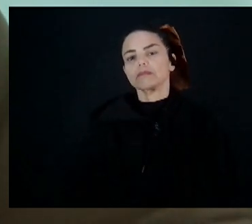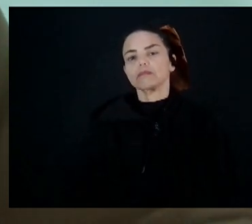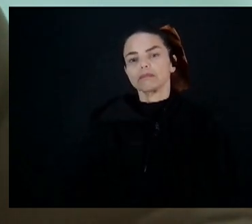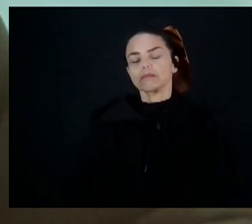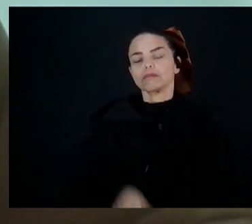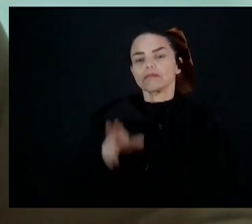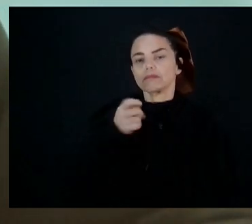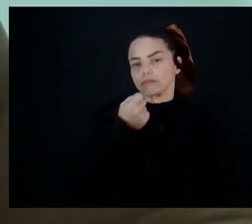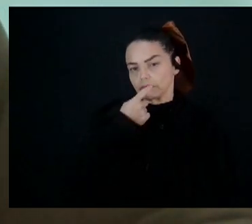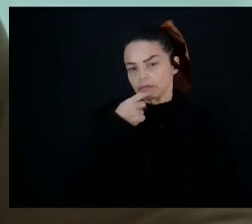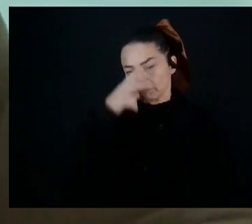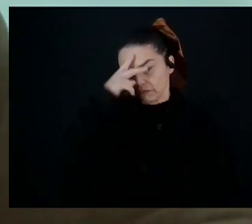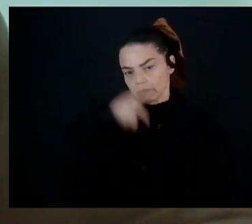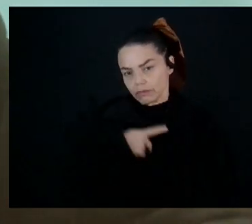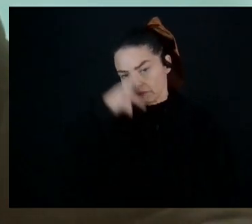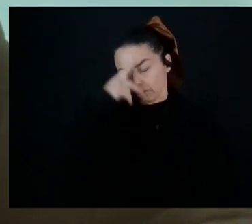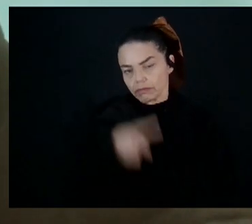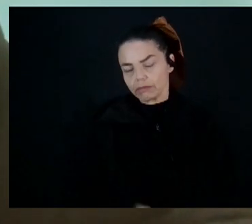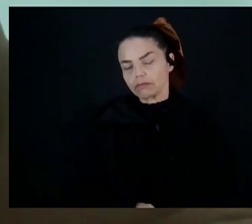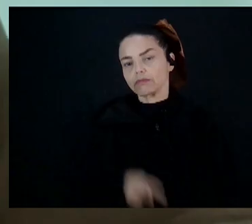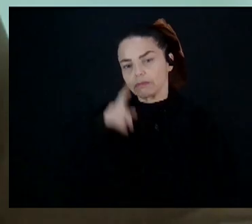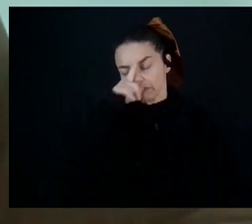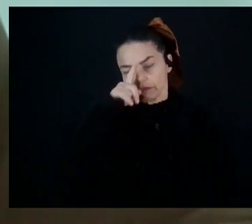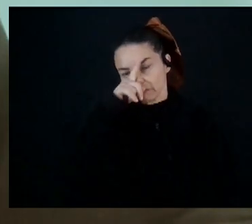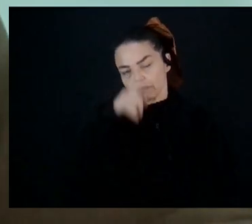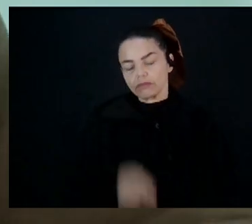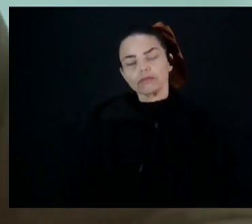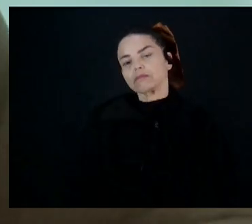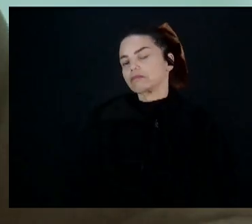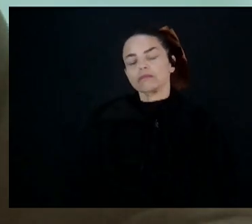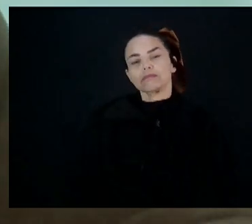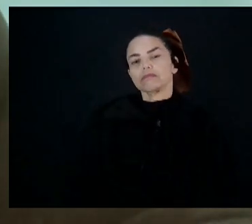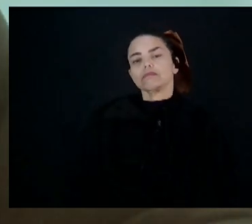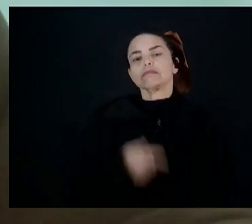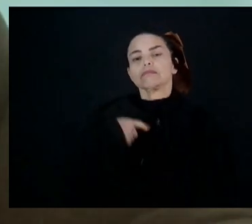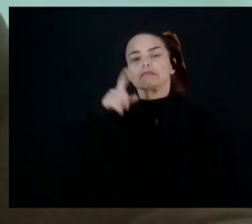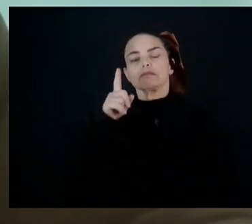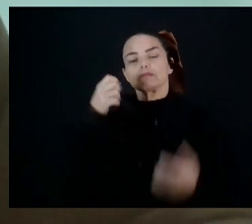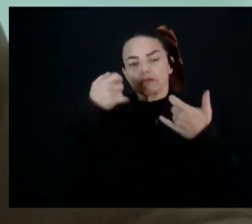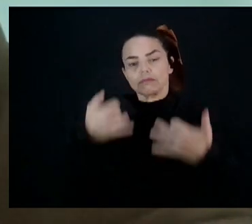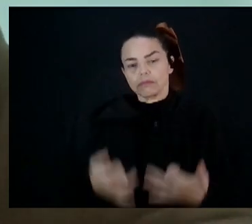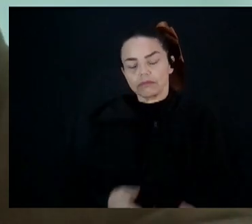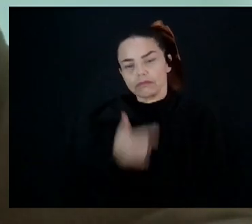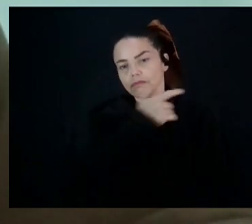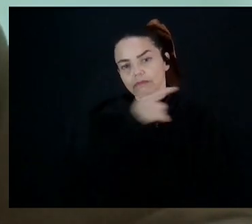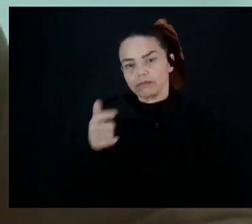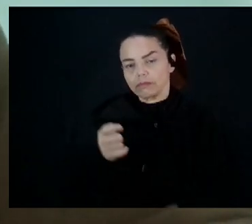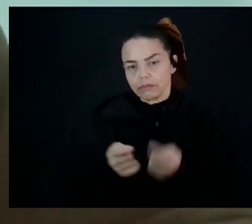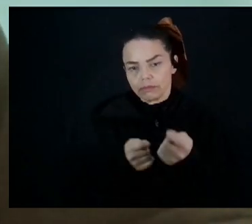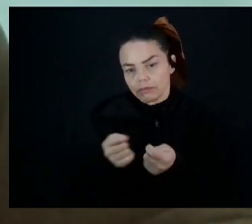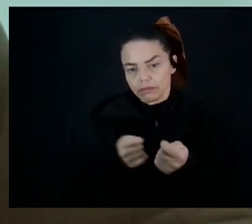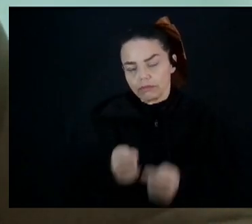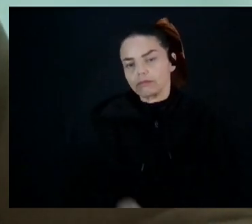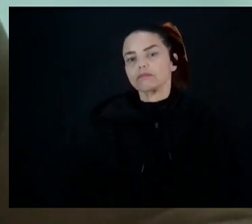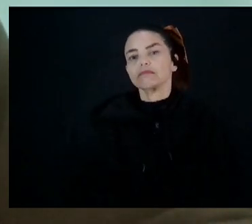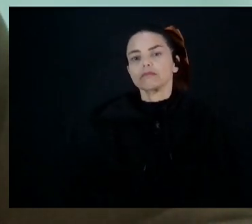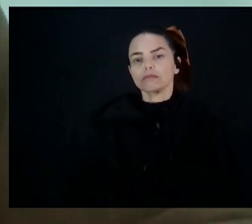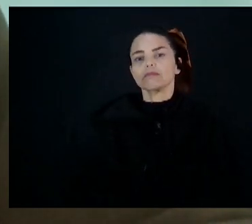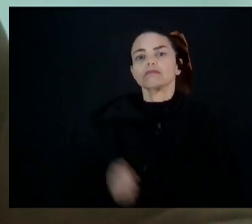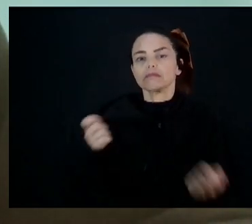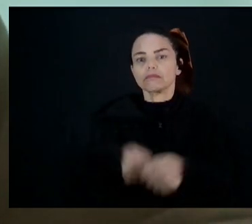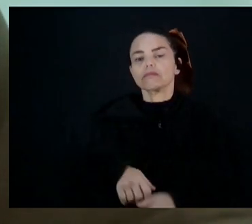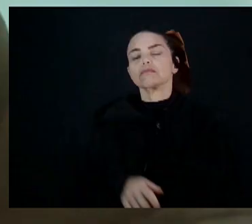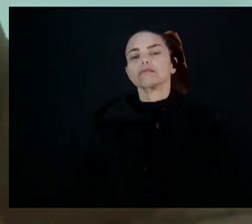conta própria, os riscos não foram muito bem explicados e a gente não tem o controle de outros fatores que possam realmente estar